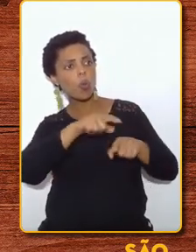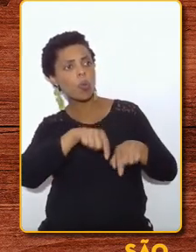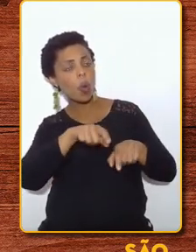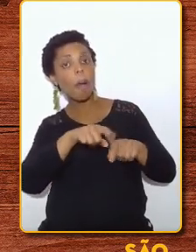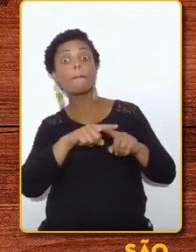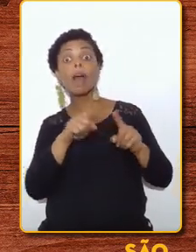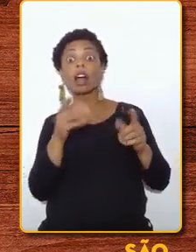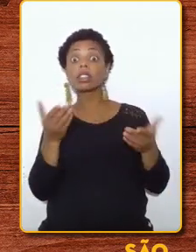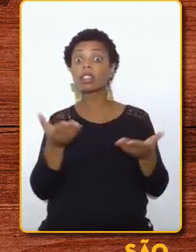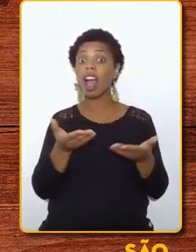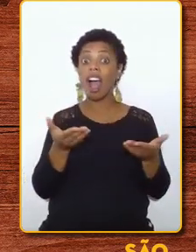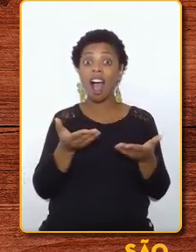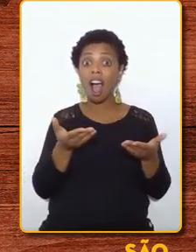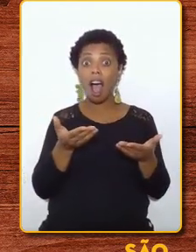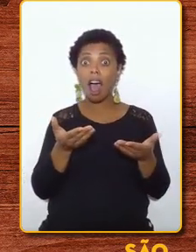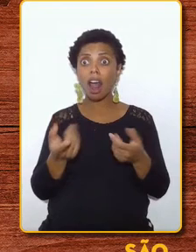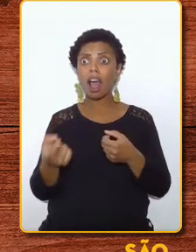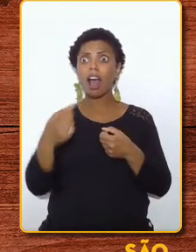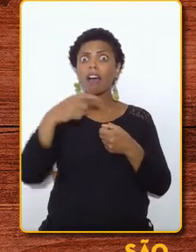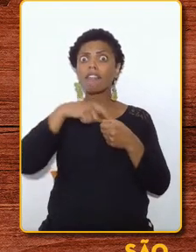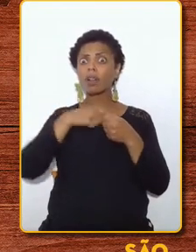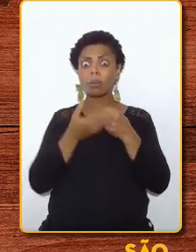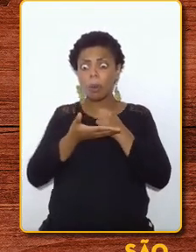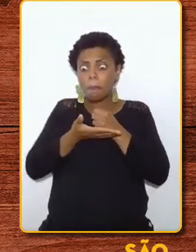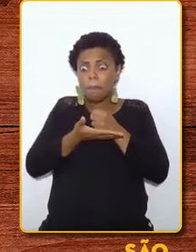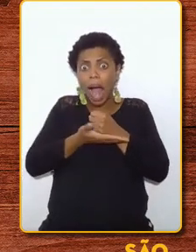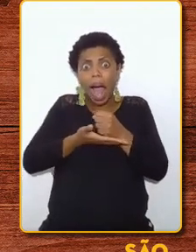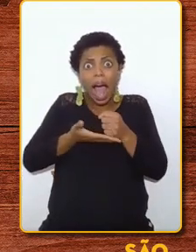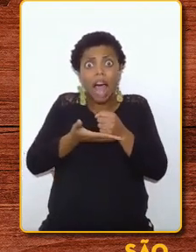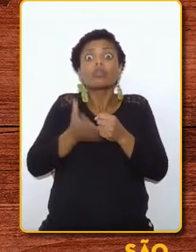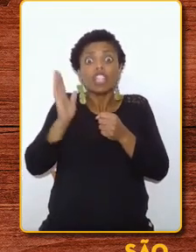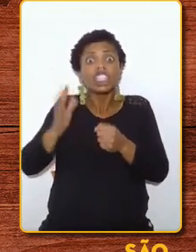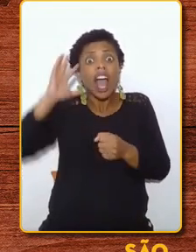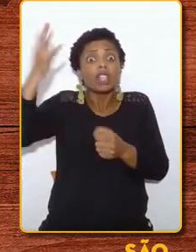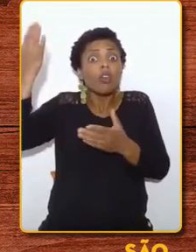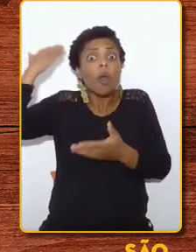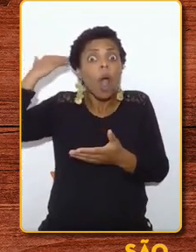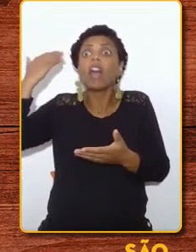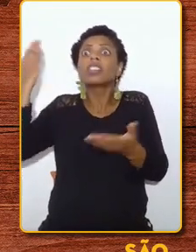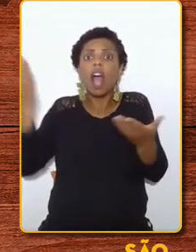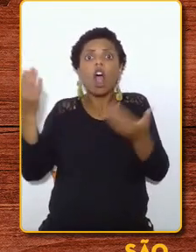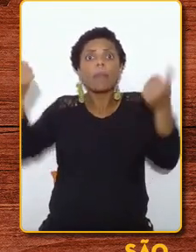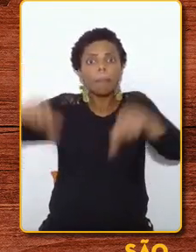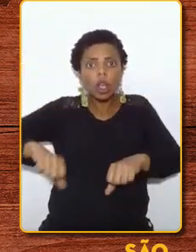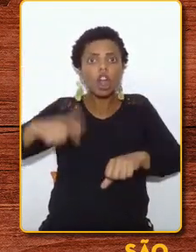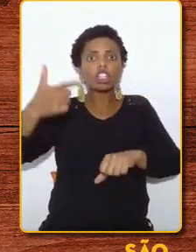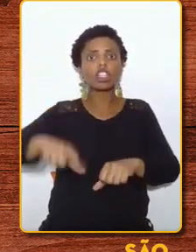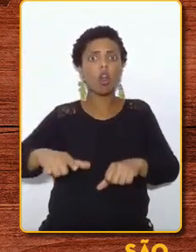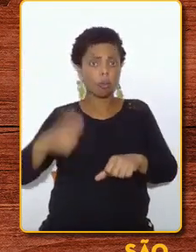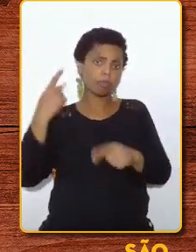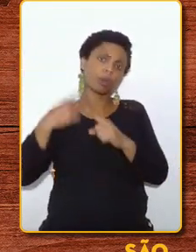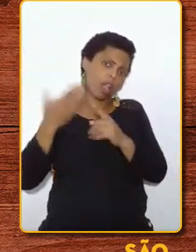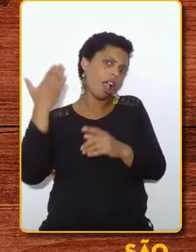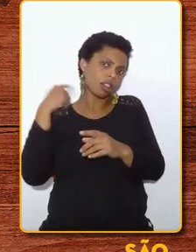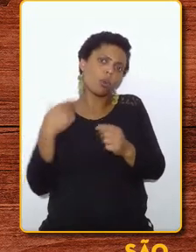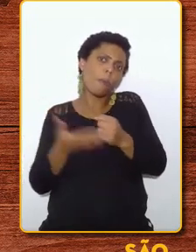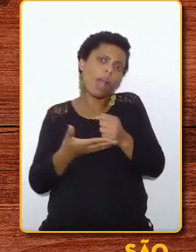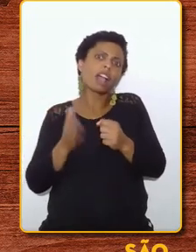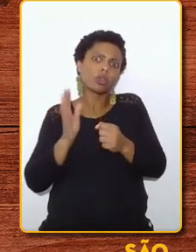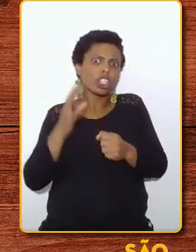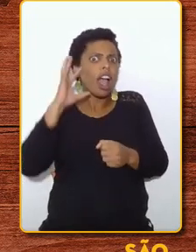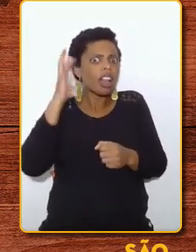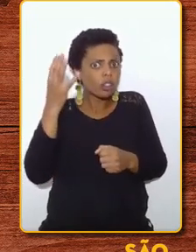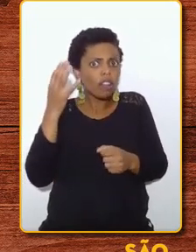o primário e o basilar que tinha sido superado. Porque a gente tinha superado o primário, né? Que é a